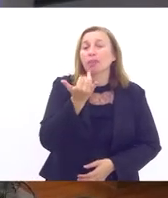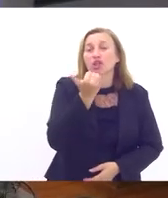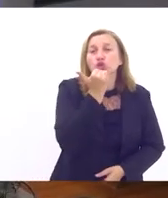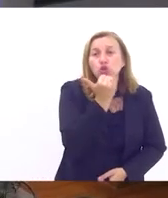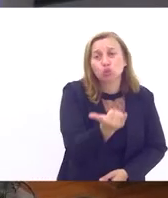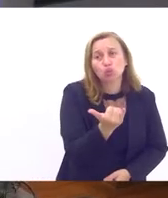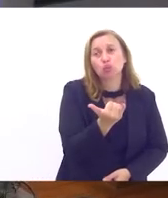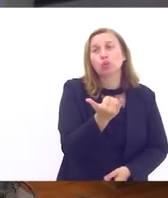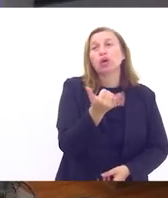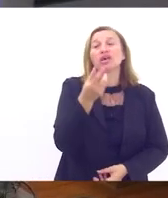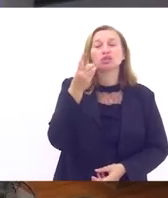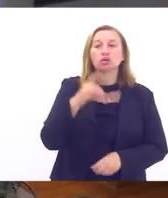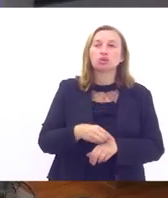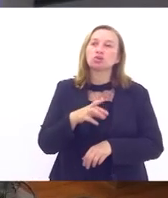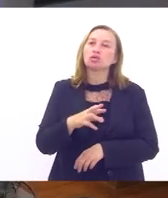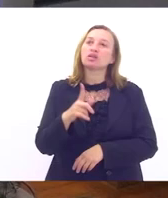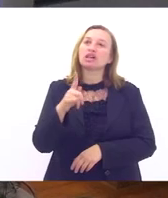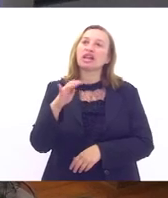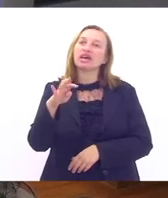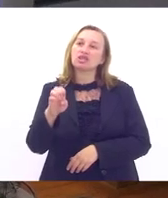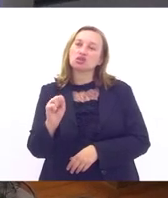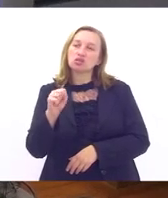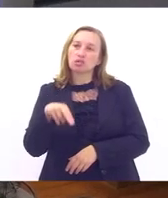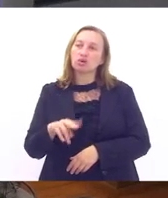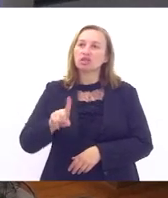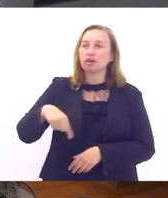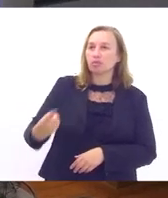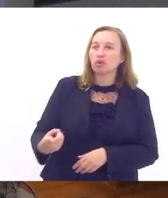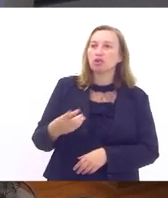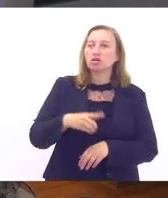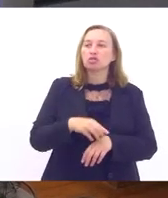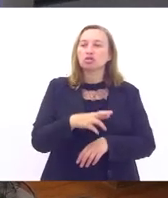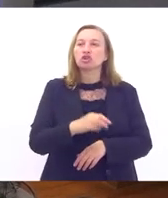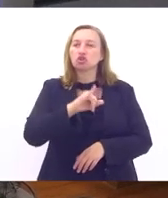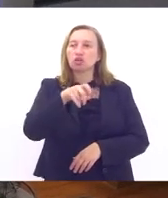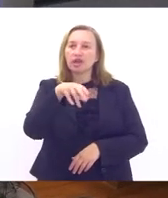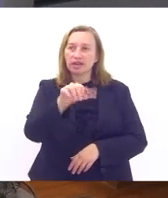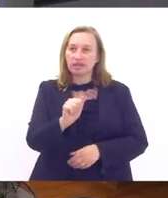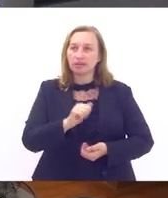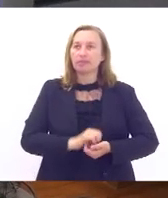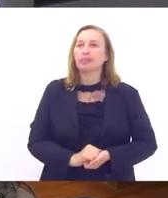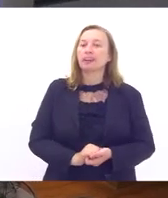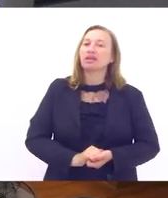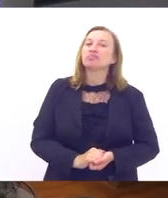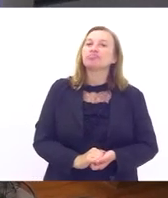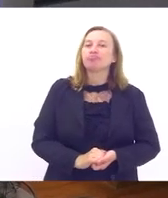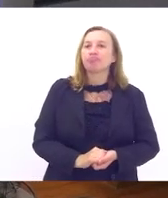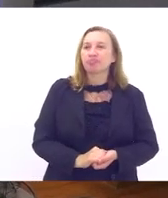desculpa. Dr. Cleidson Alves, em seguida, doutora Juliana Gomes.